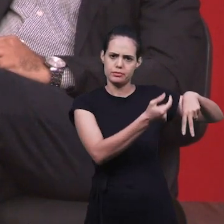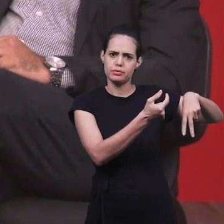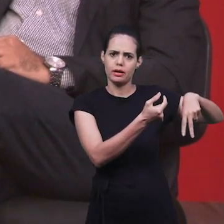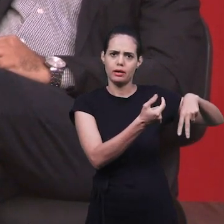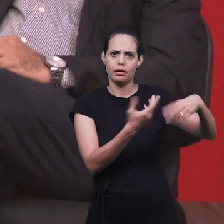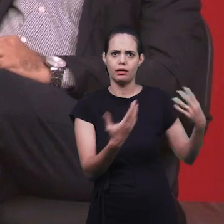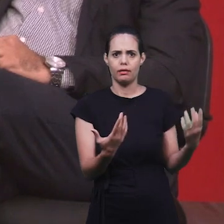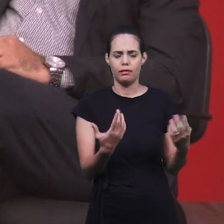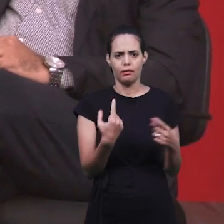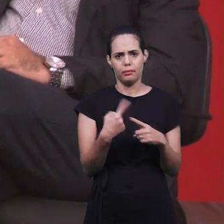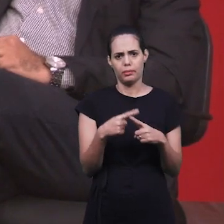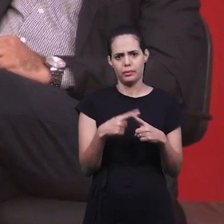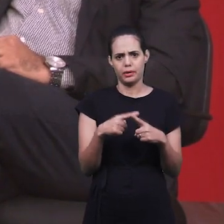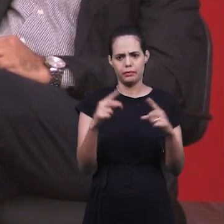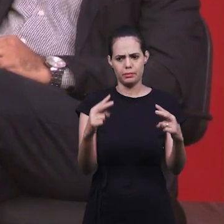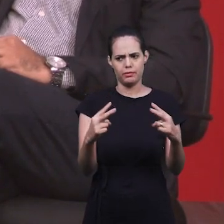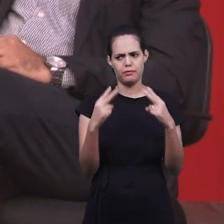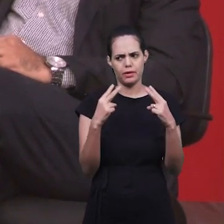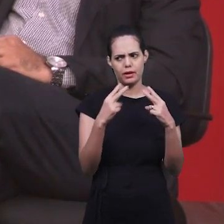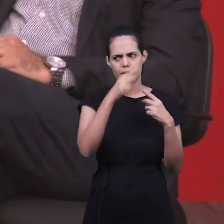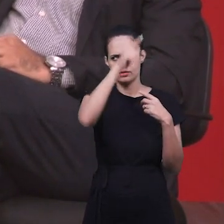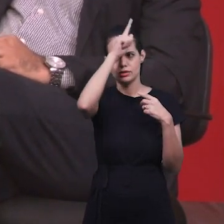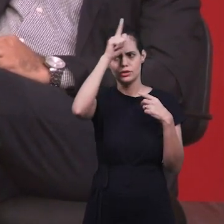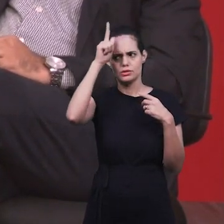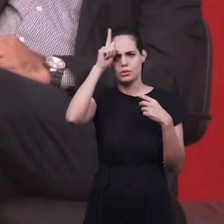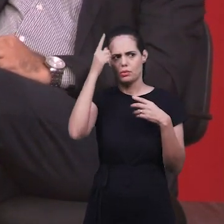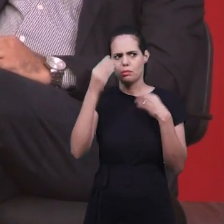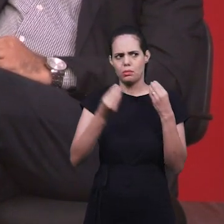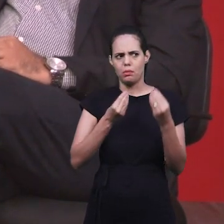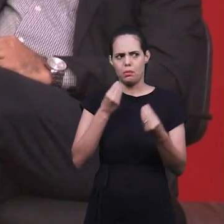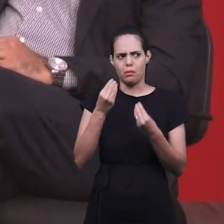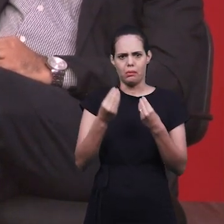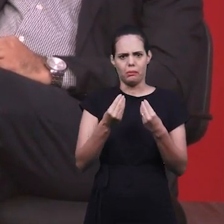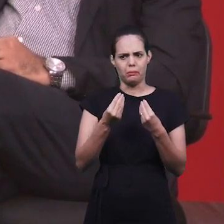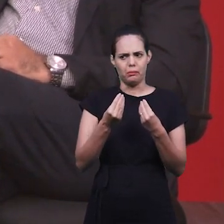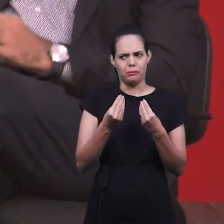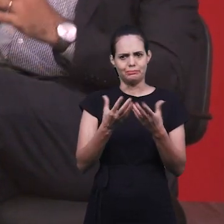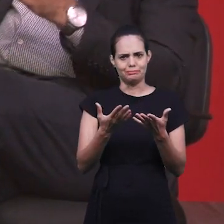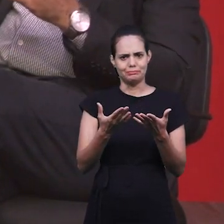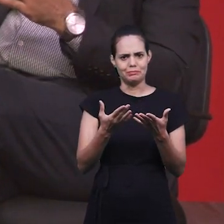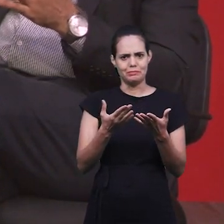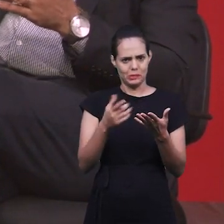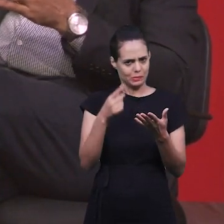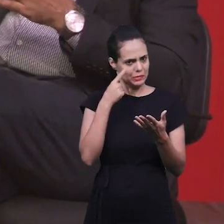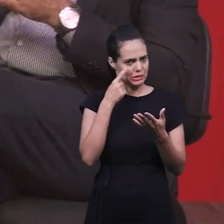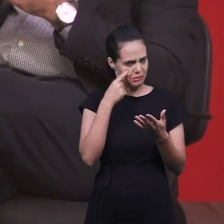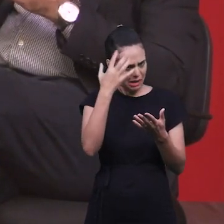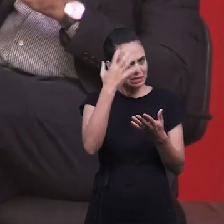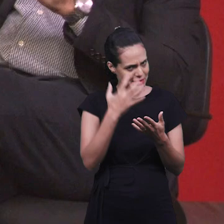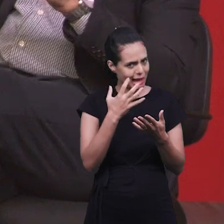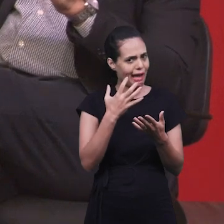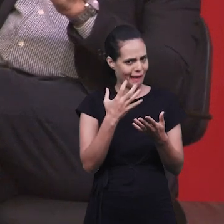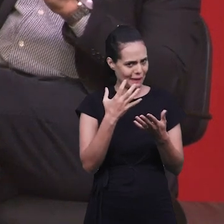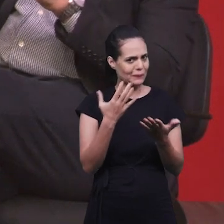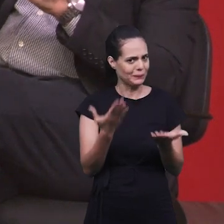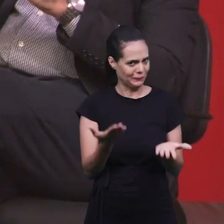com os gentios, como a coisa era séria. Professor Vinícius. Amém. Lembrar aqui que